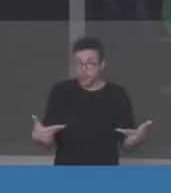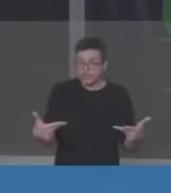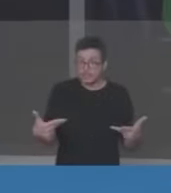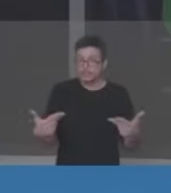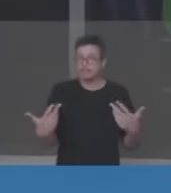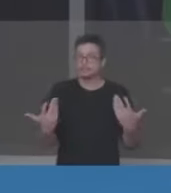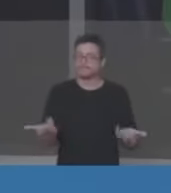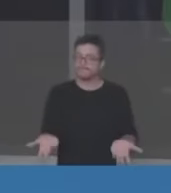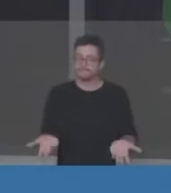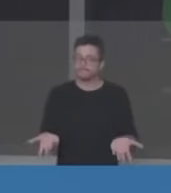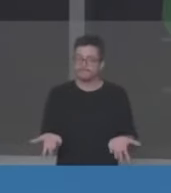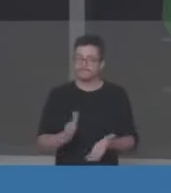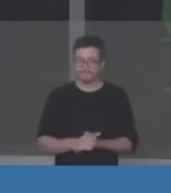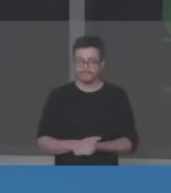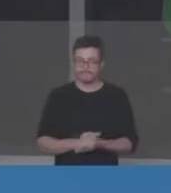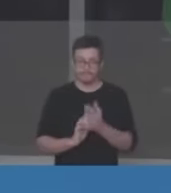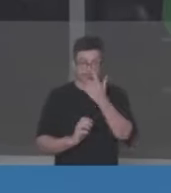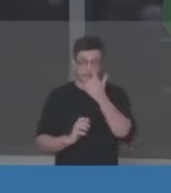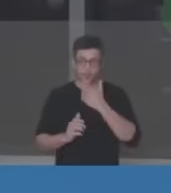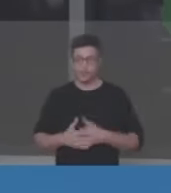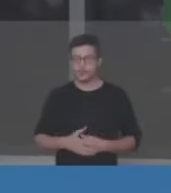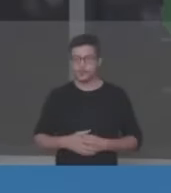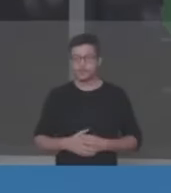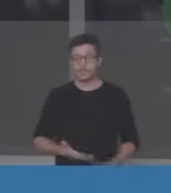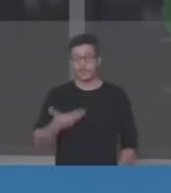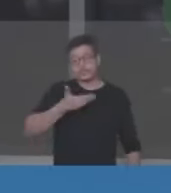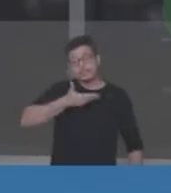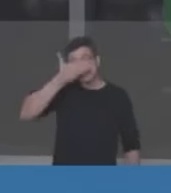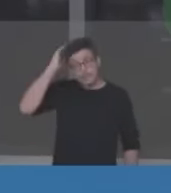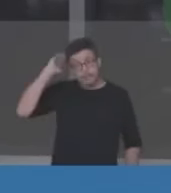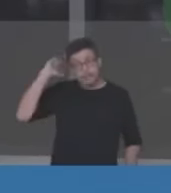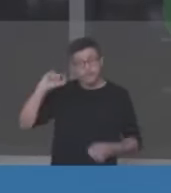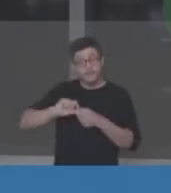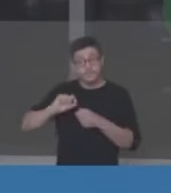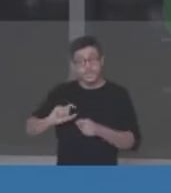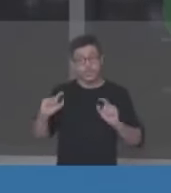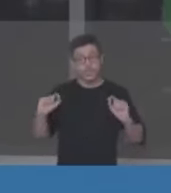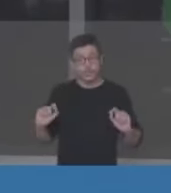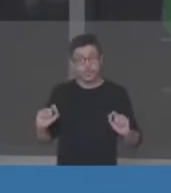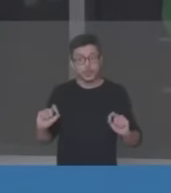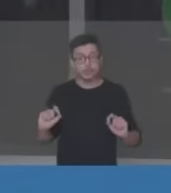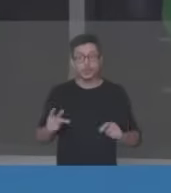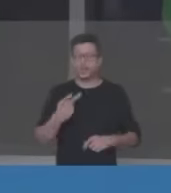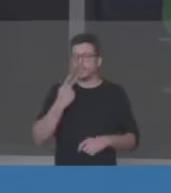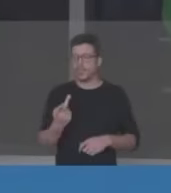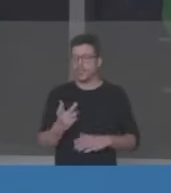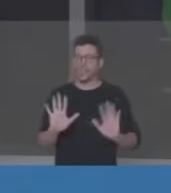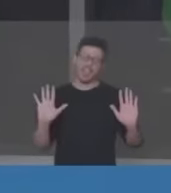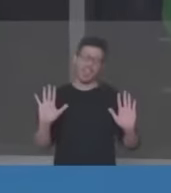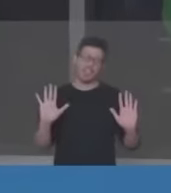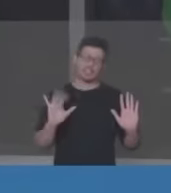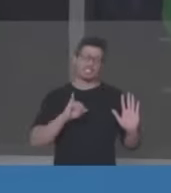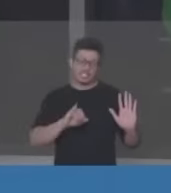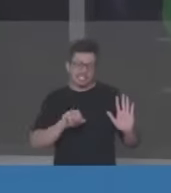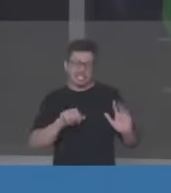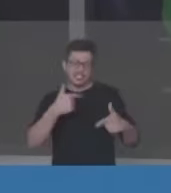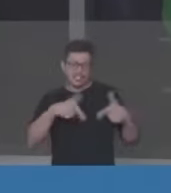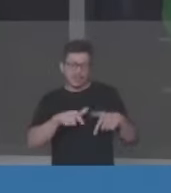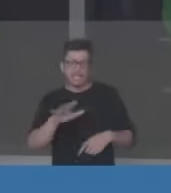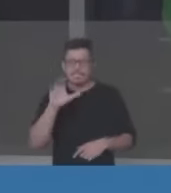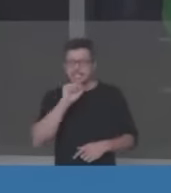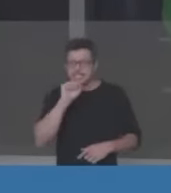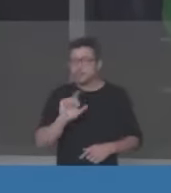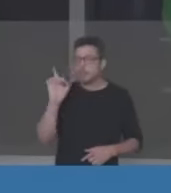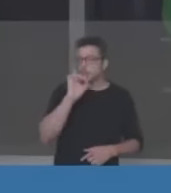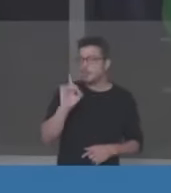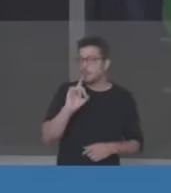trabalhadores, quando tiraram injustamente a presidenta Dilma, o Temer, a primeira coisa que fez para o lado dos patrões foi dizer o seguinte: trabalhador, se você vai trabalhar feriado, vou